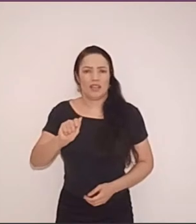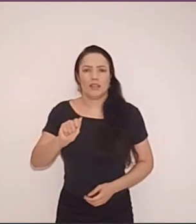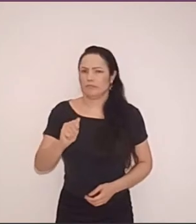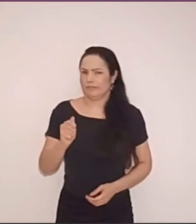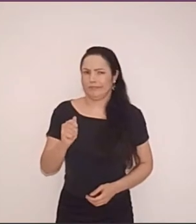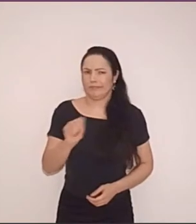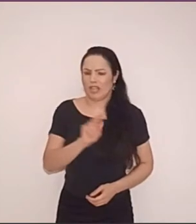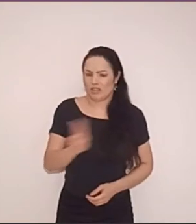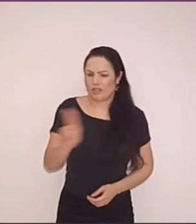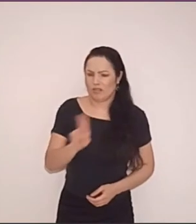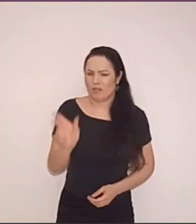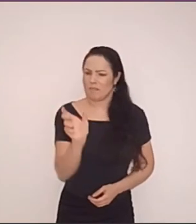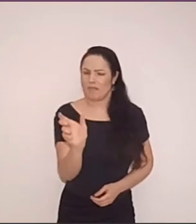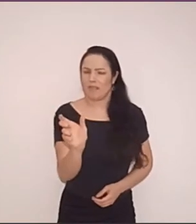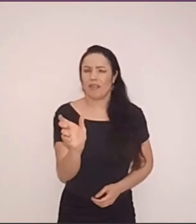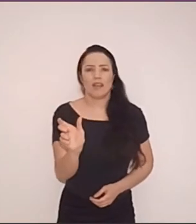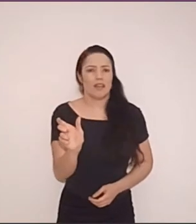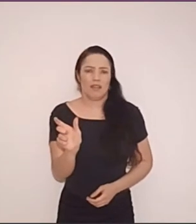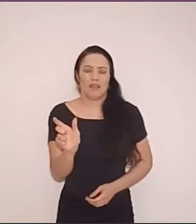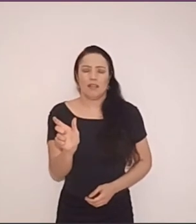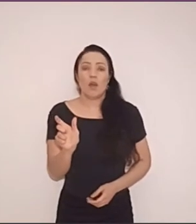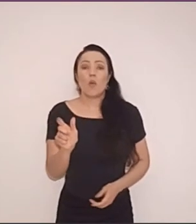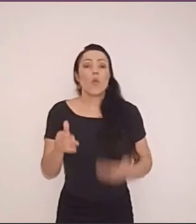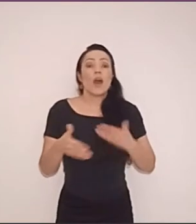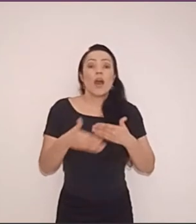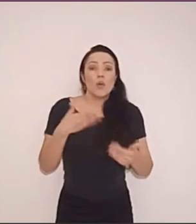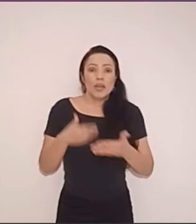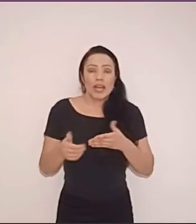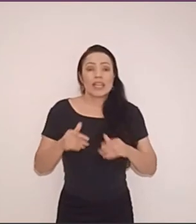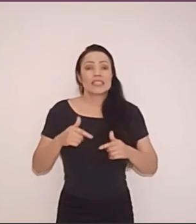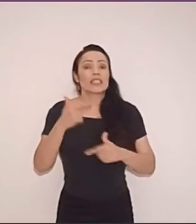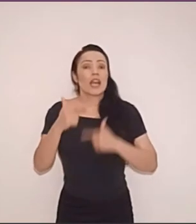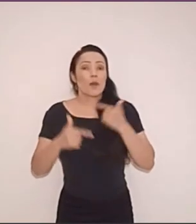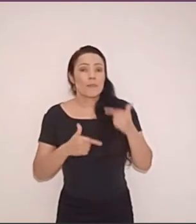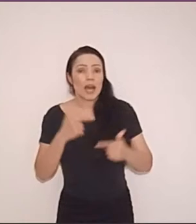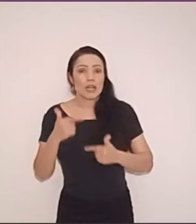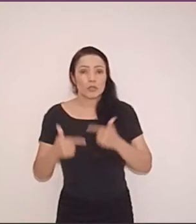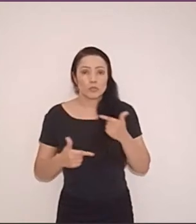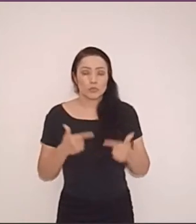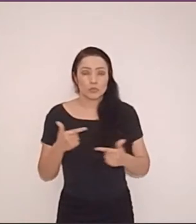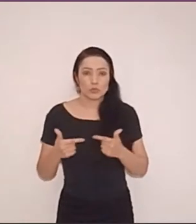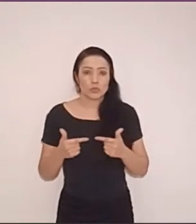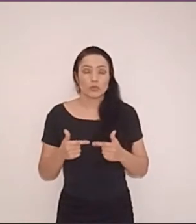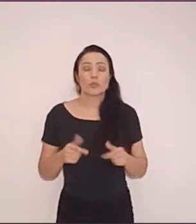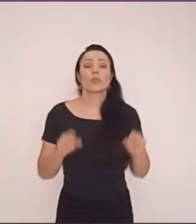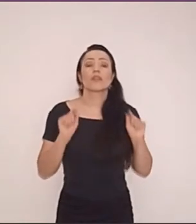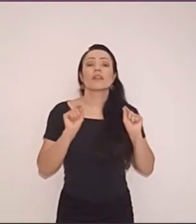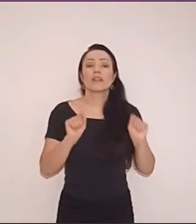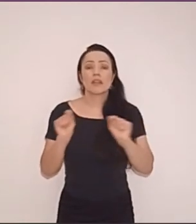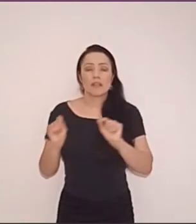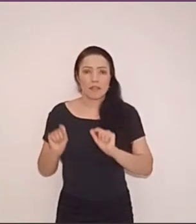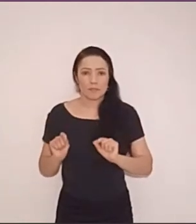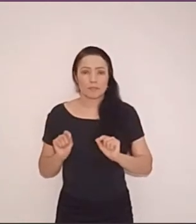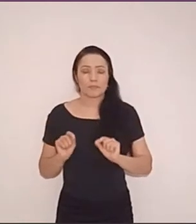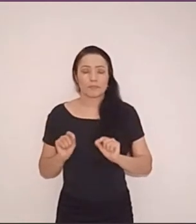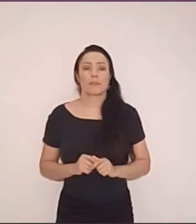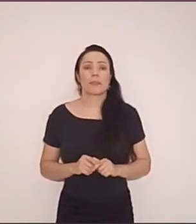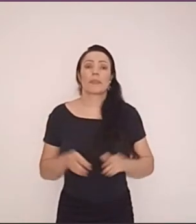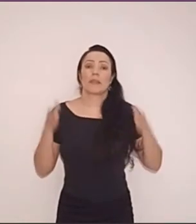qualquer serviço não qualquer atividade qualquer atividade que seja